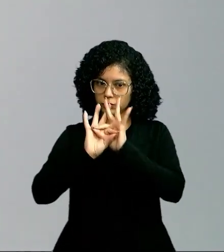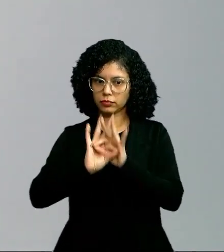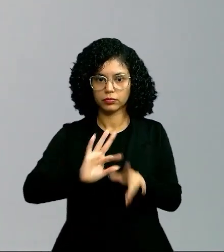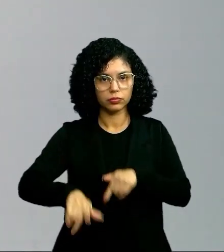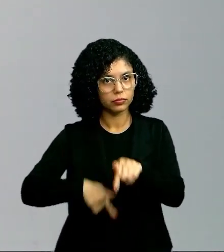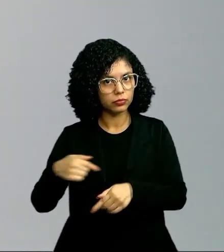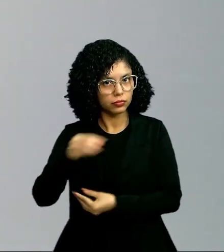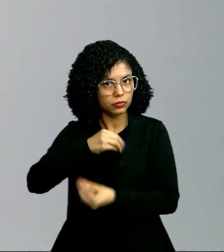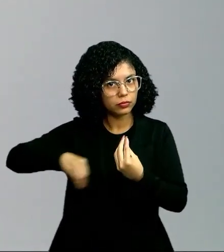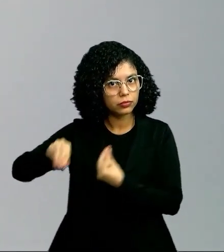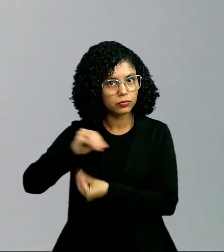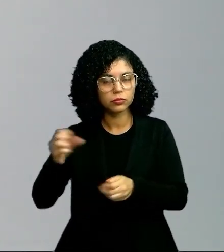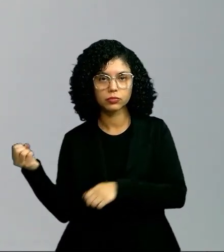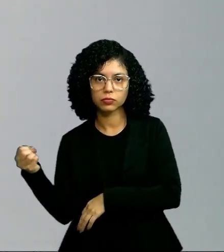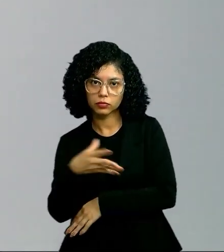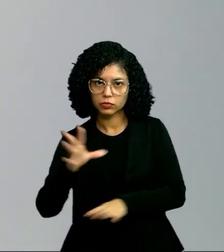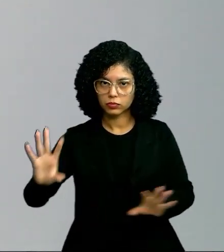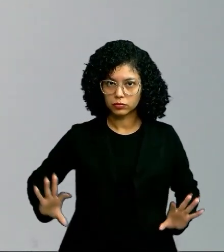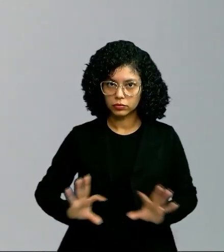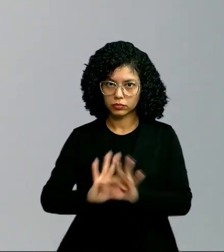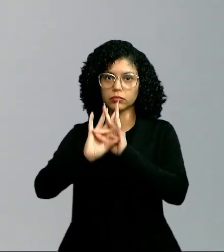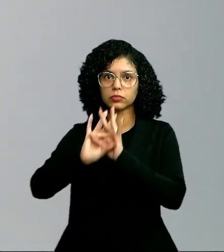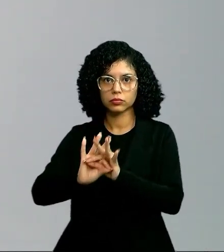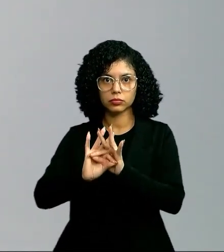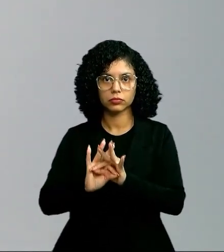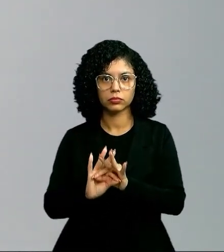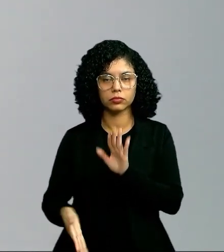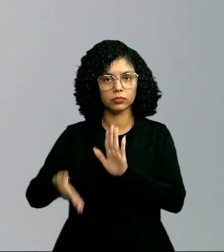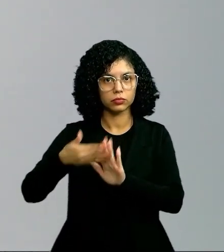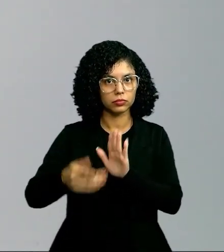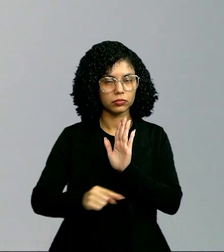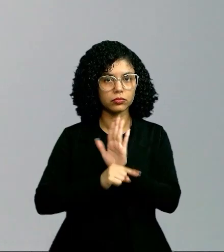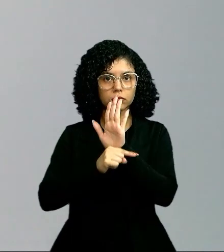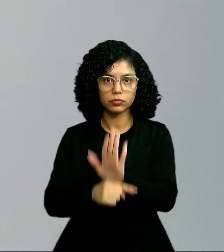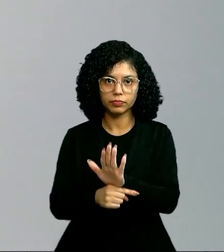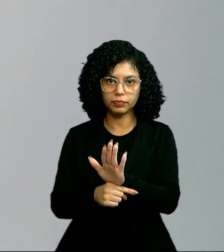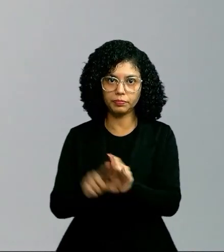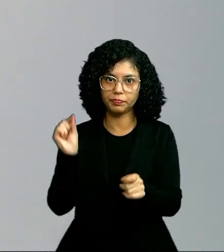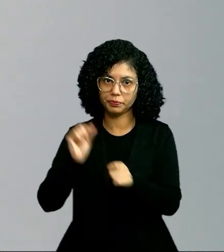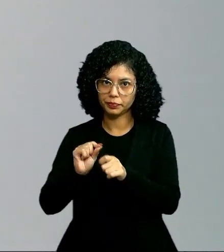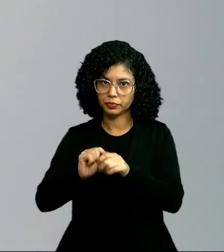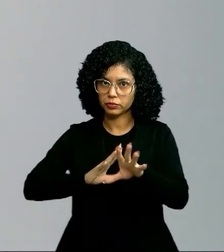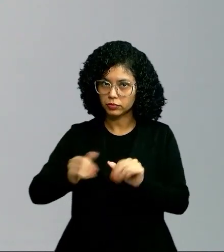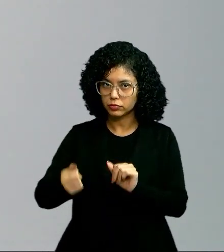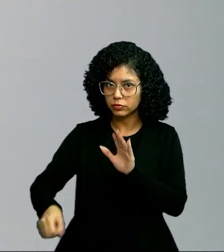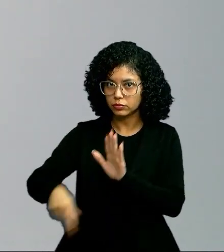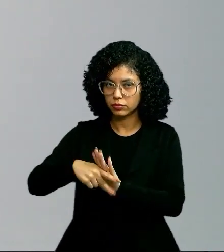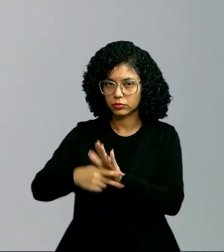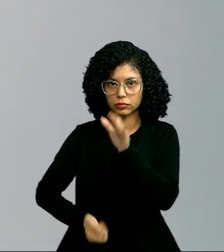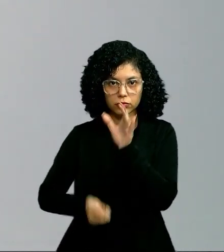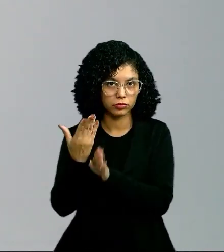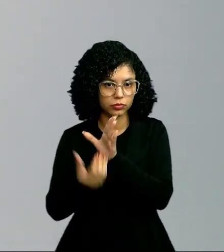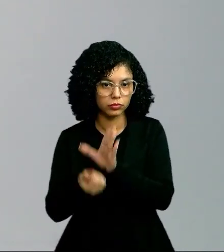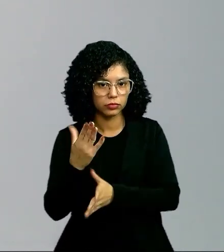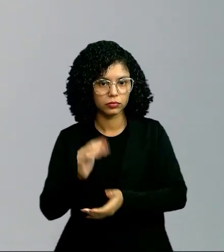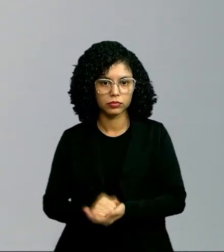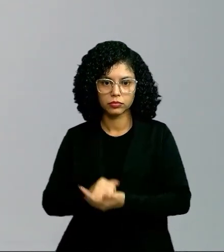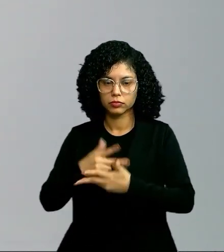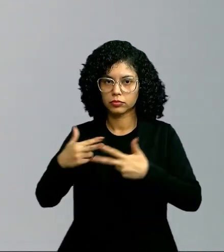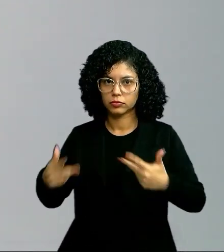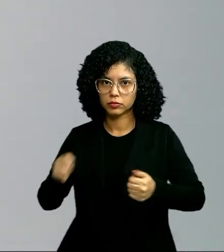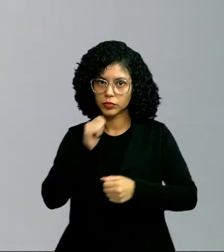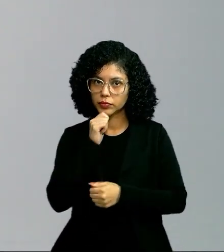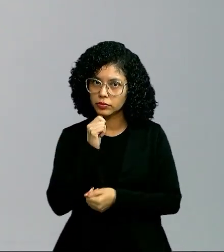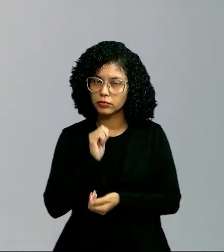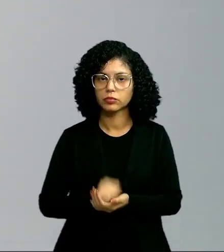reagentes e forma uma nova ligação química para promover a formação de produtos, tá? São as